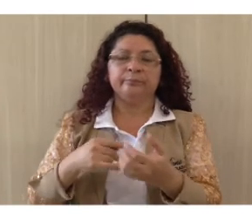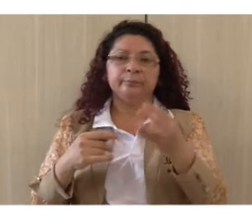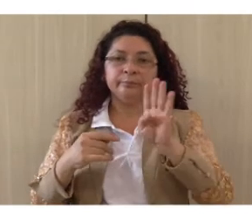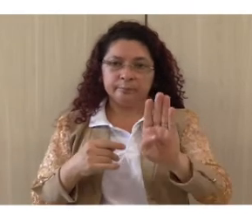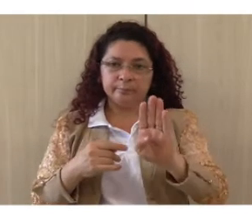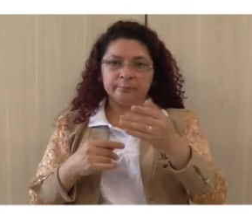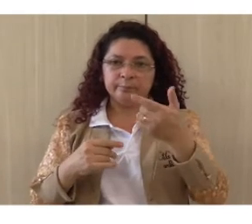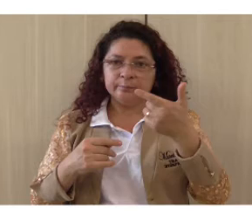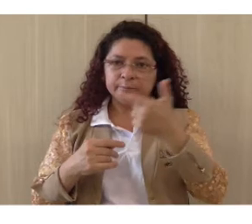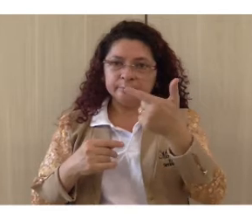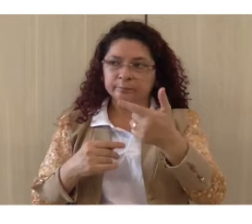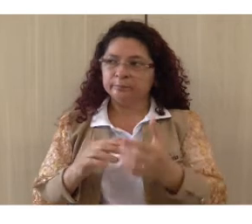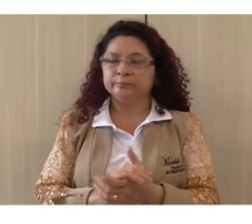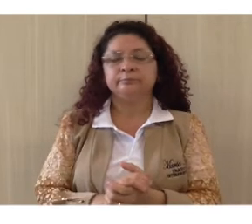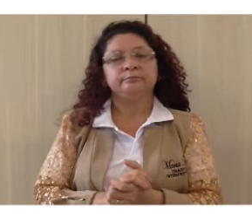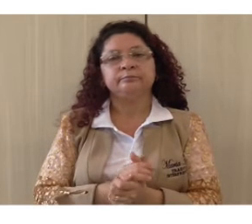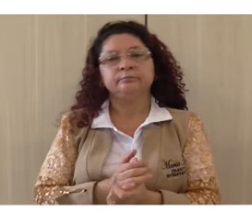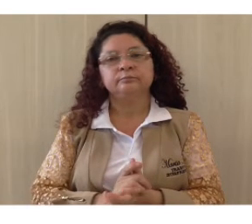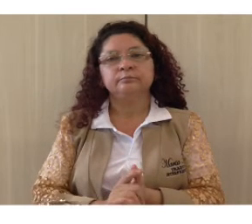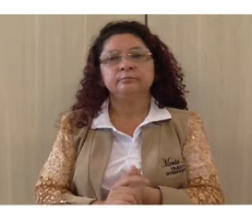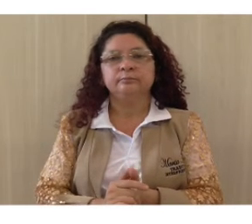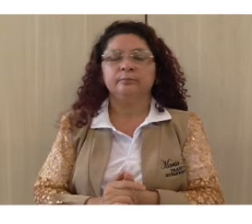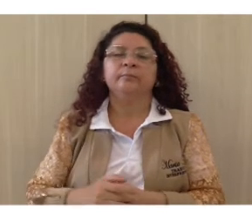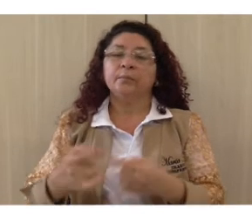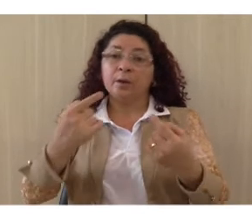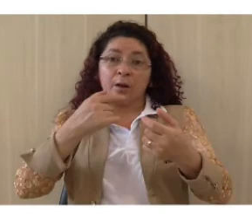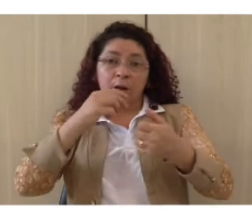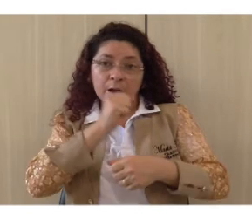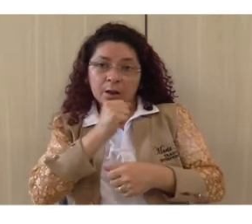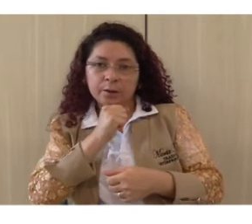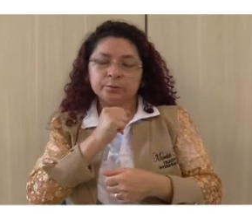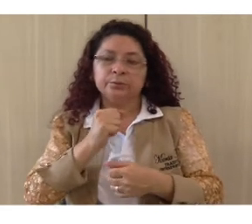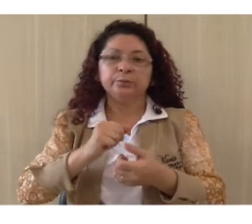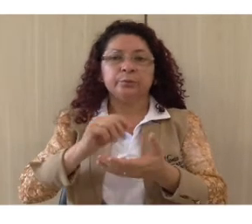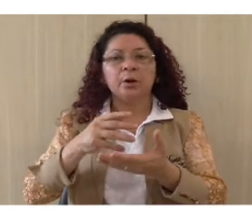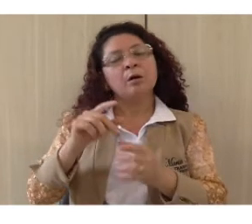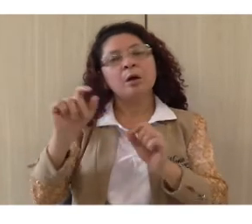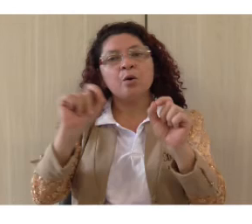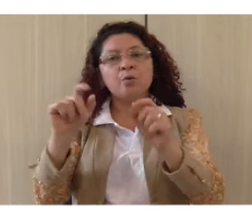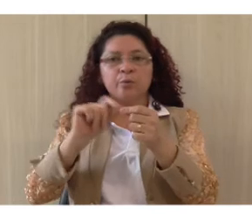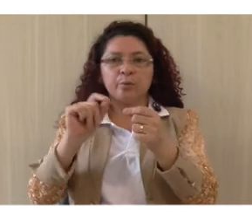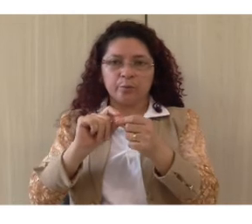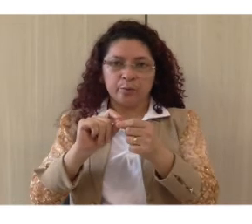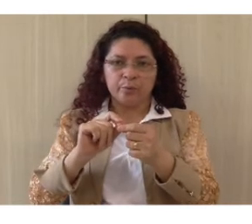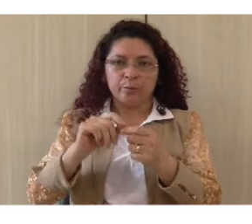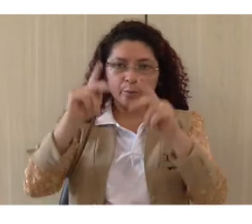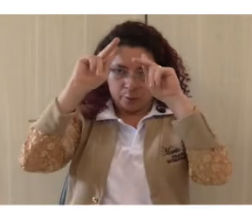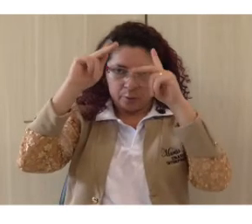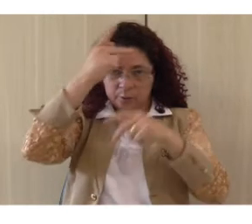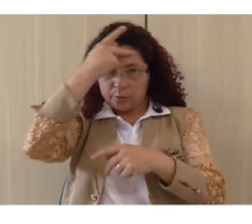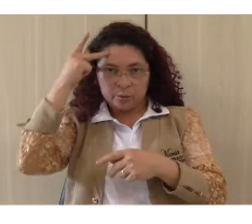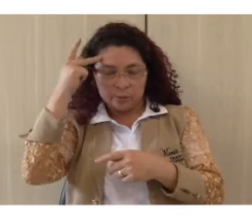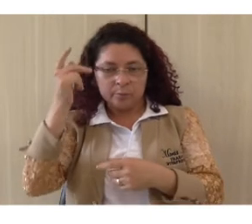Segunda fase. Entrevista classificatória. consistirá na realização de entrevista com os